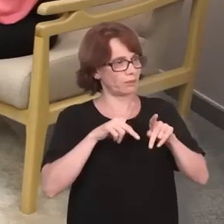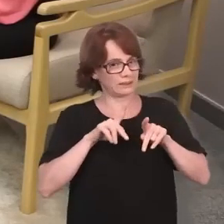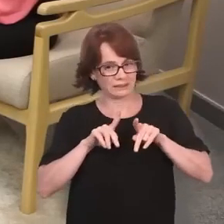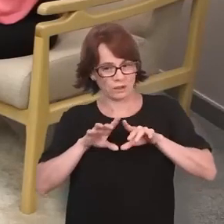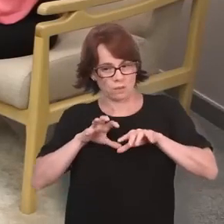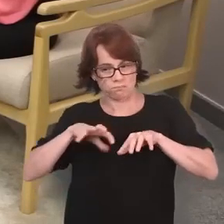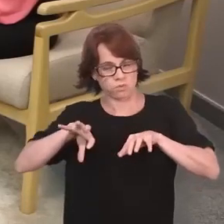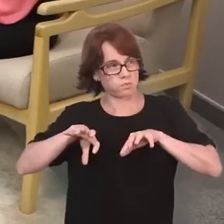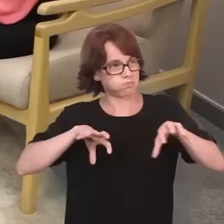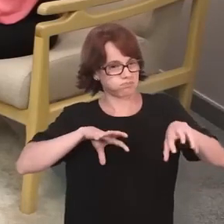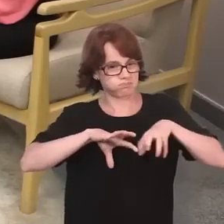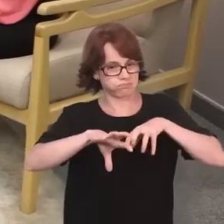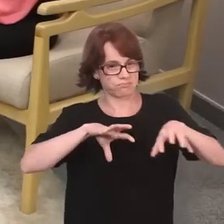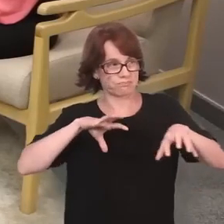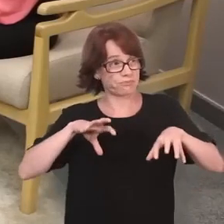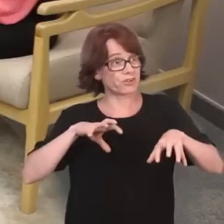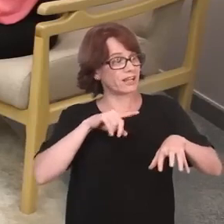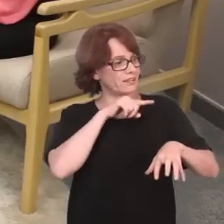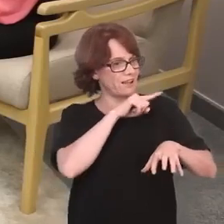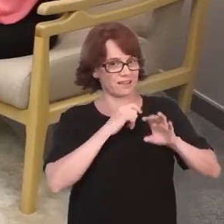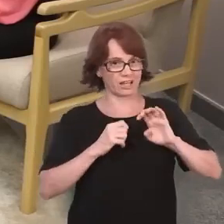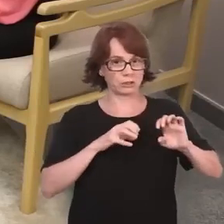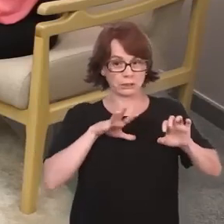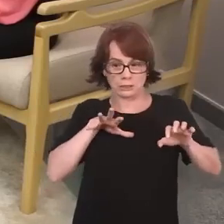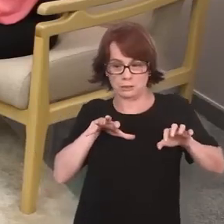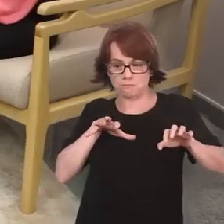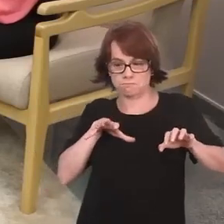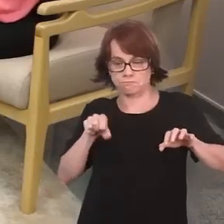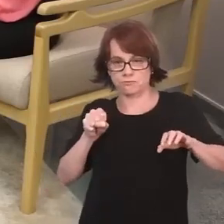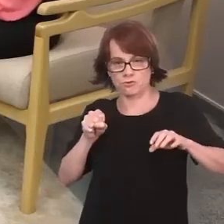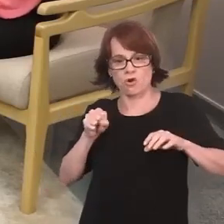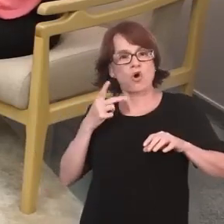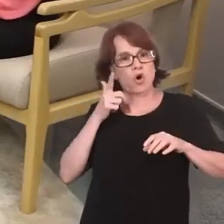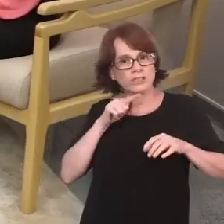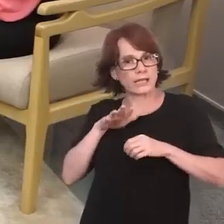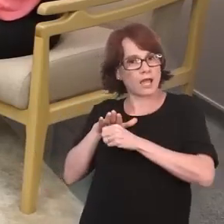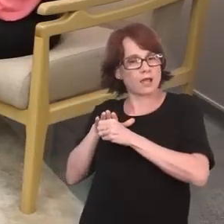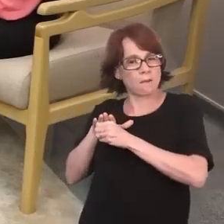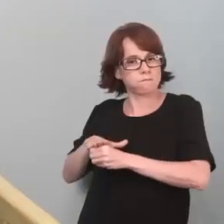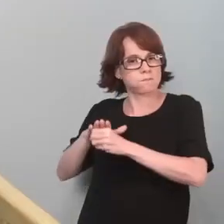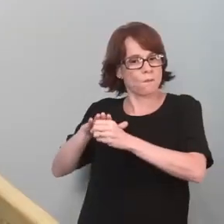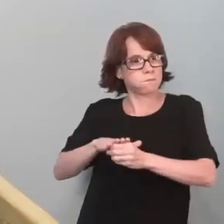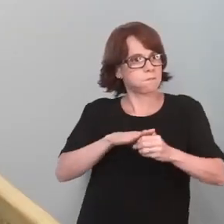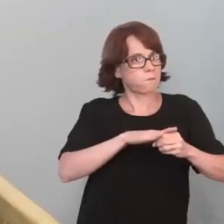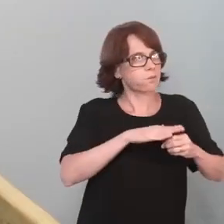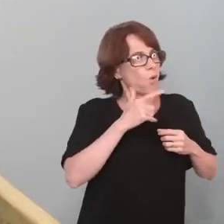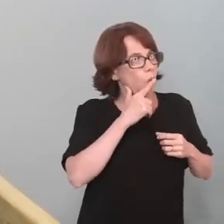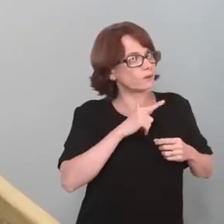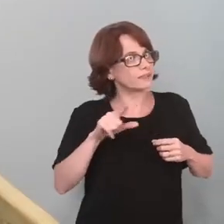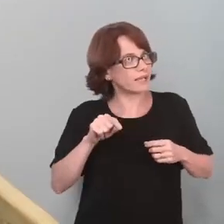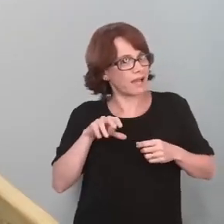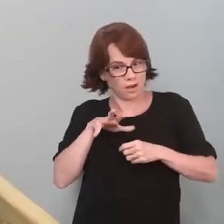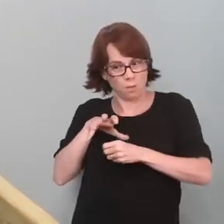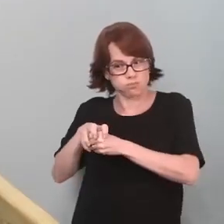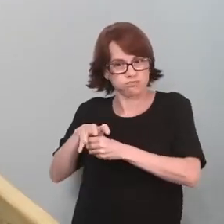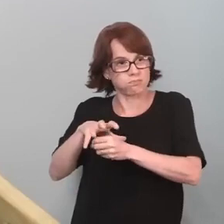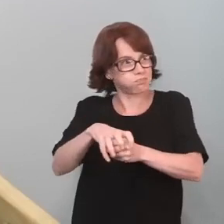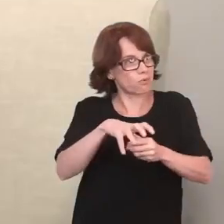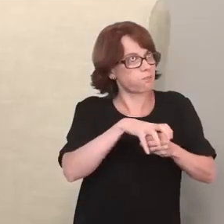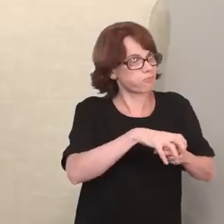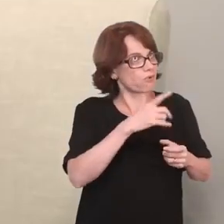E aí fica muito mais fácil de nós sermos dominados. Que tipo de pauta você acha que nos agregará de novo, nos reconciliará de